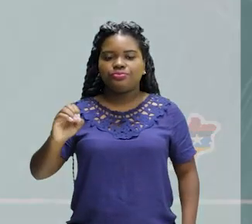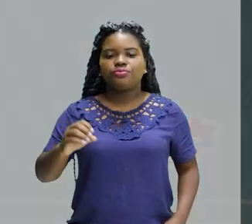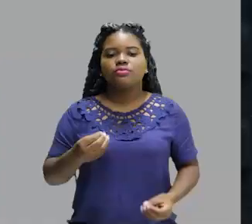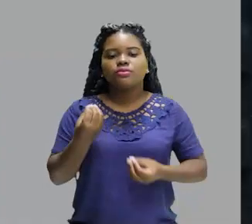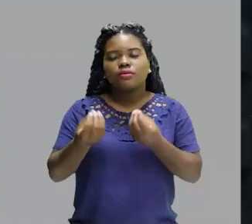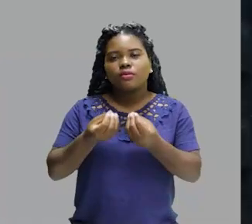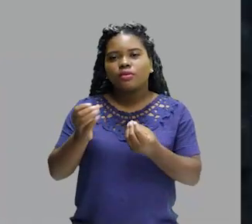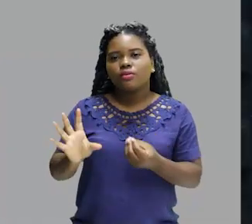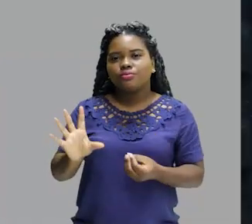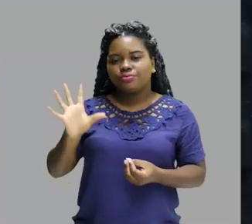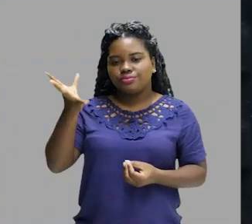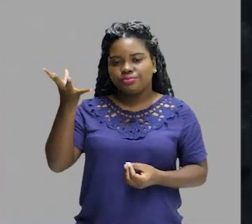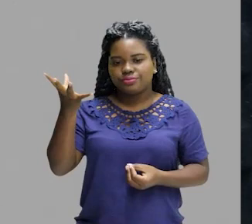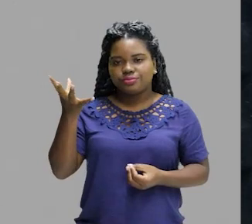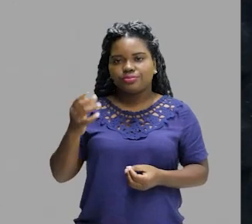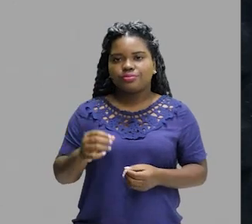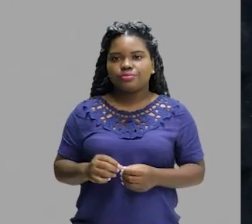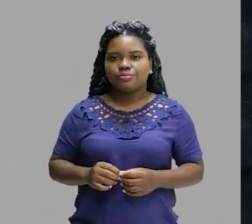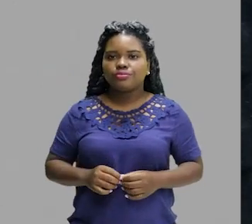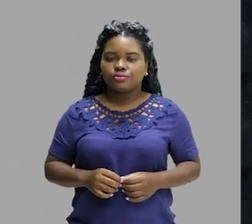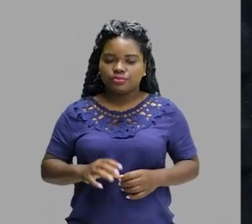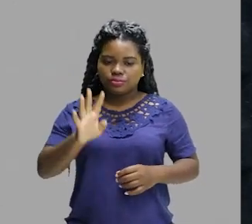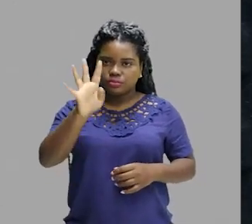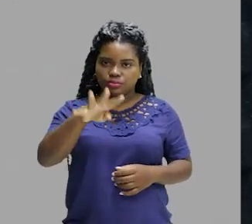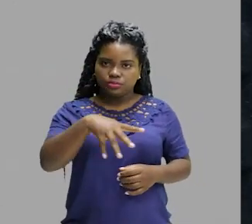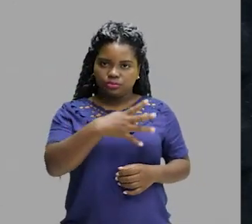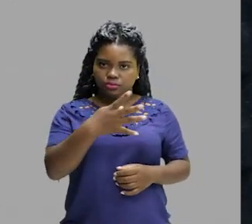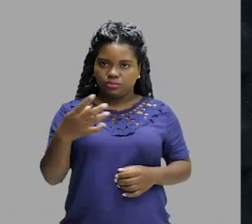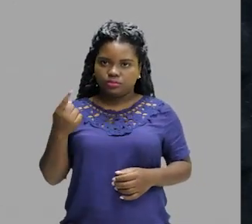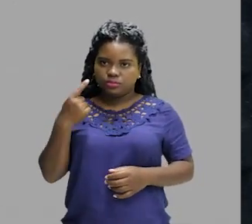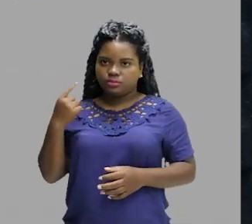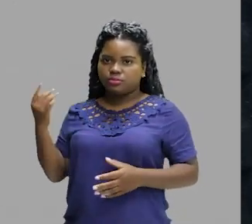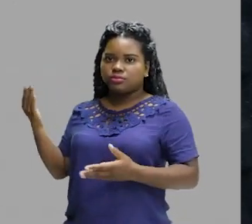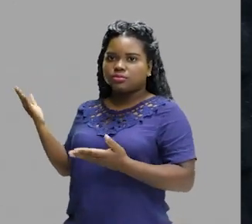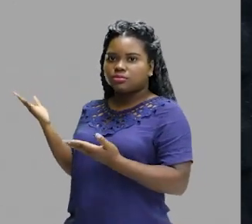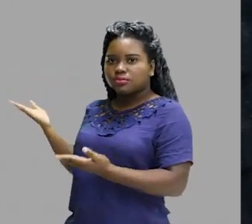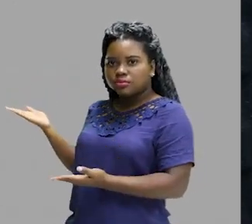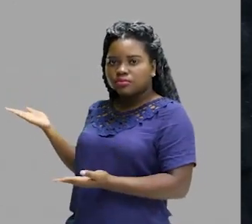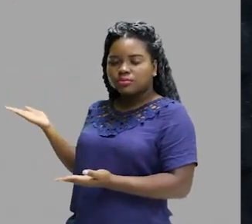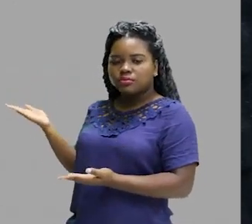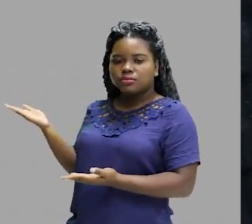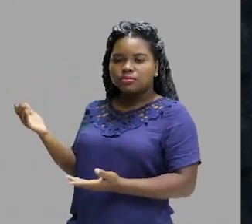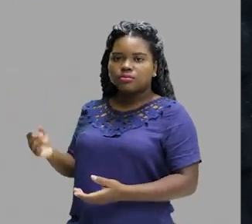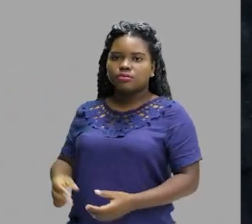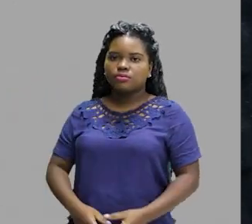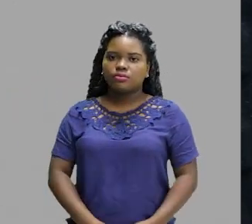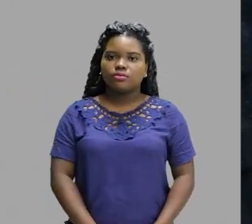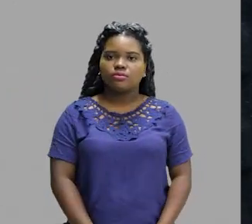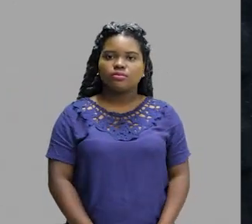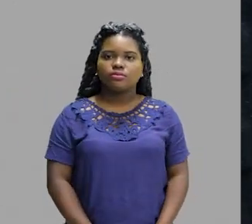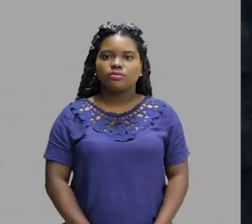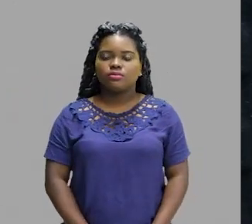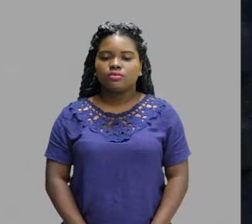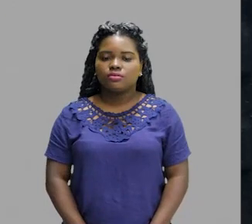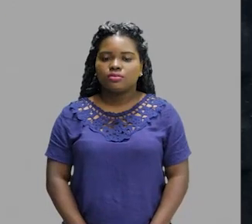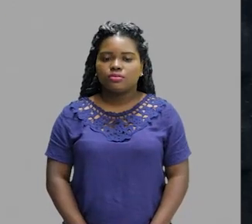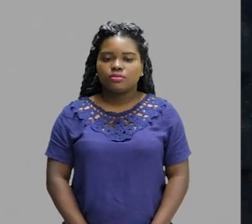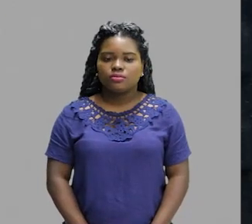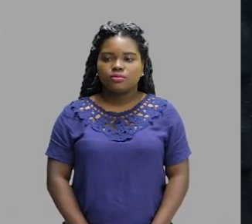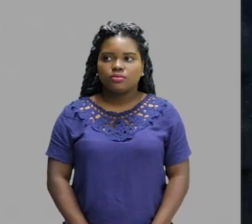fica formando uma perífrase verbal, utilizando o verbo estar, tá?